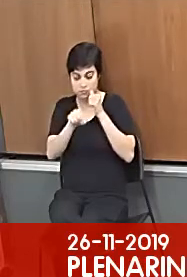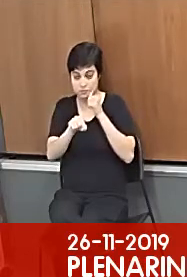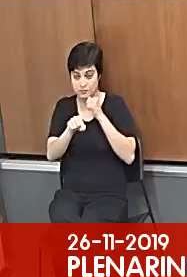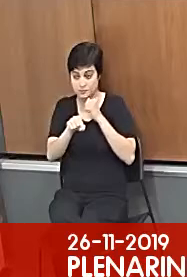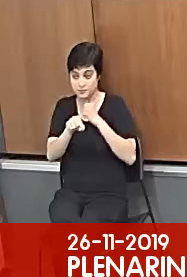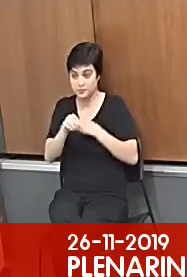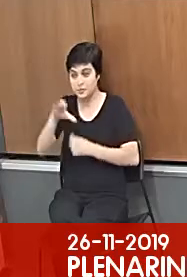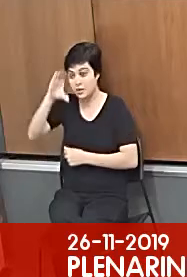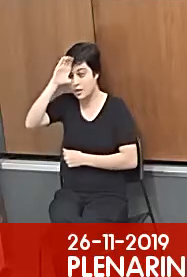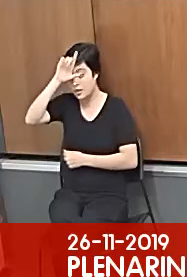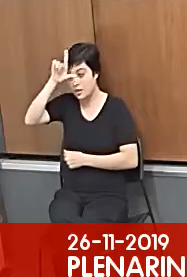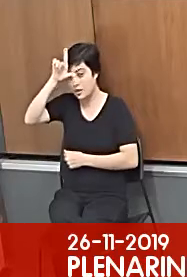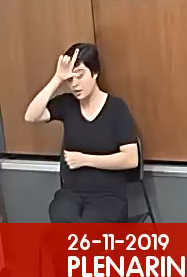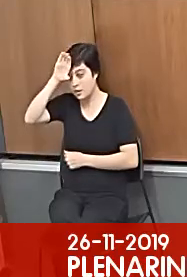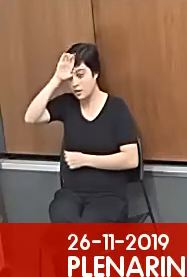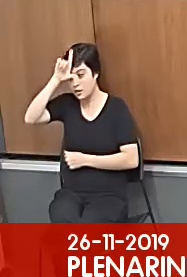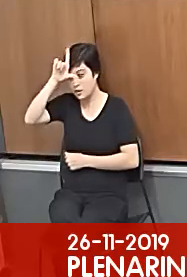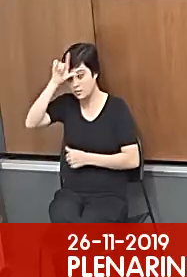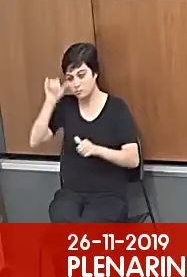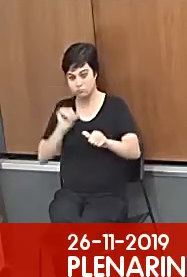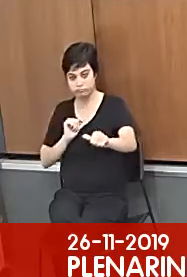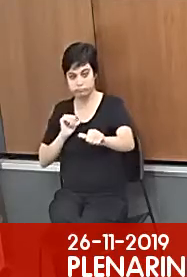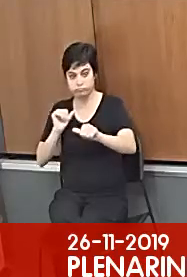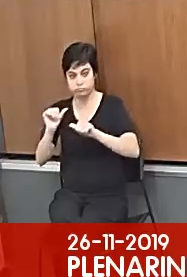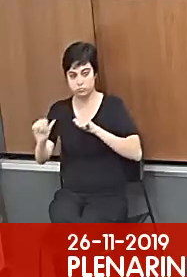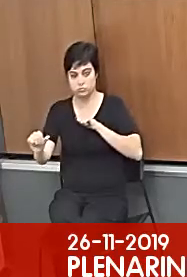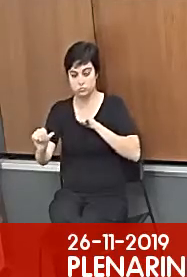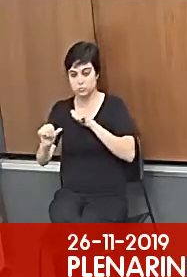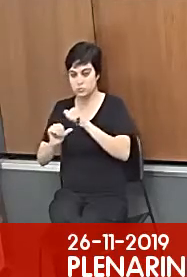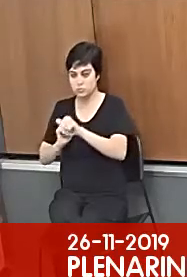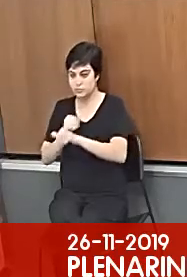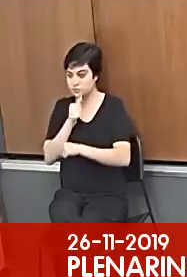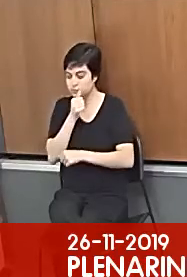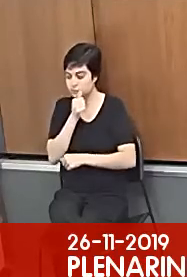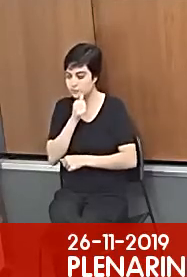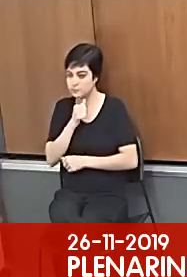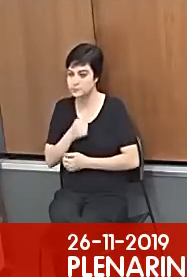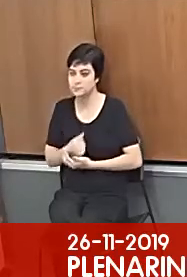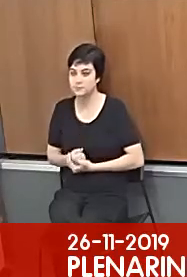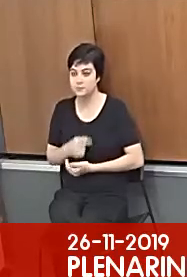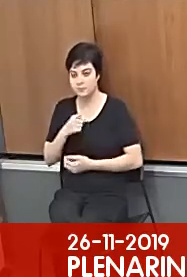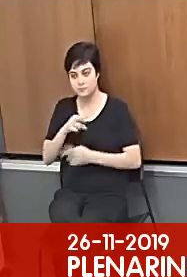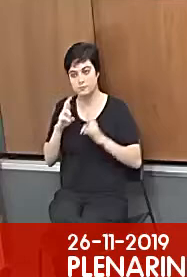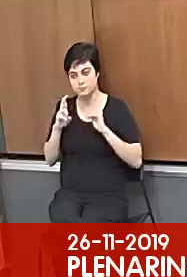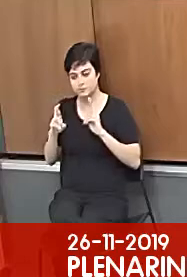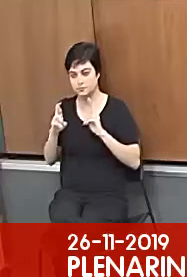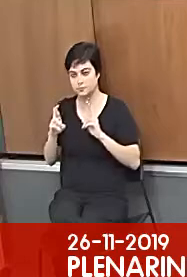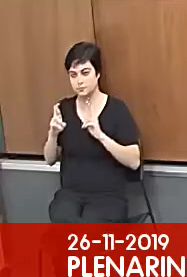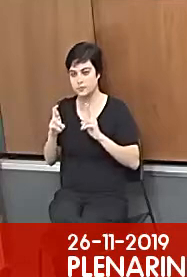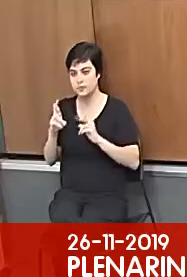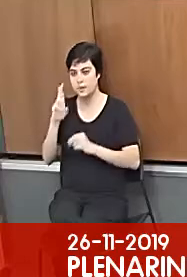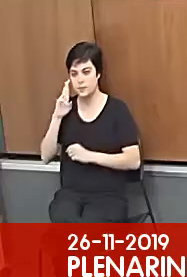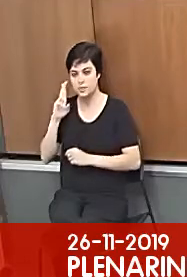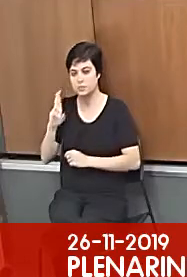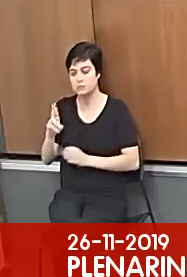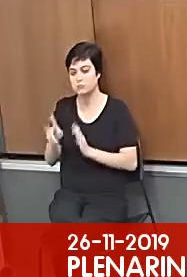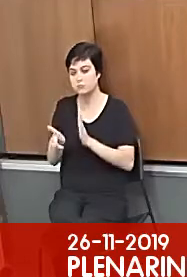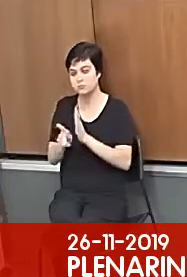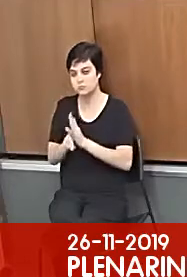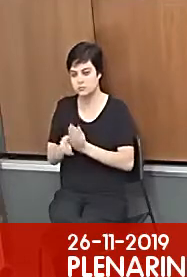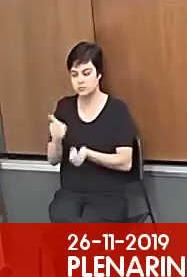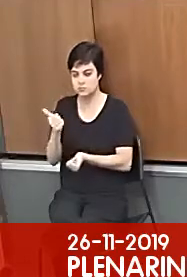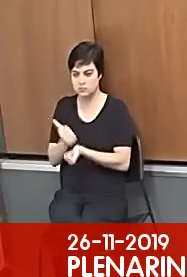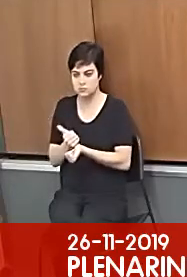a Clarissa Fernandes vai compor a mesa aqui. Parece que ela que vai falar representando, né, Clarissa, a Sociedade dos Surdos de